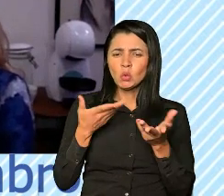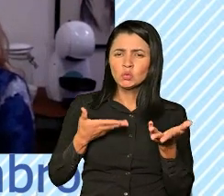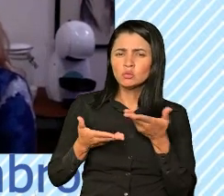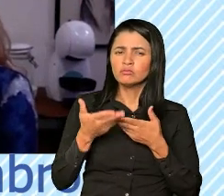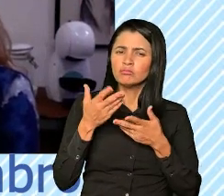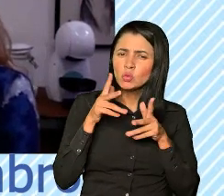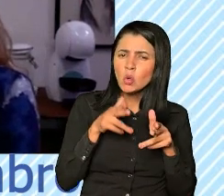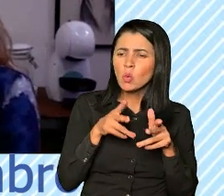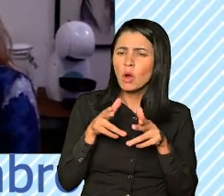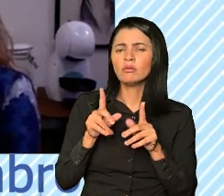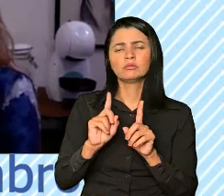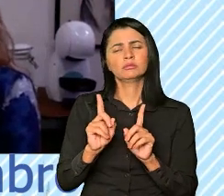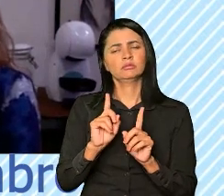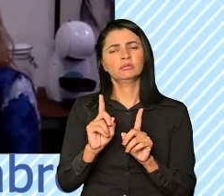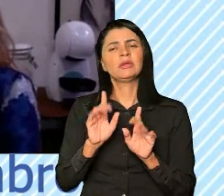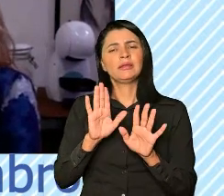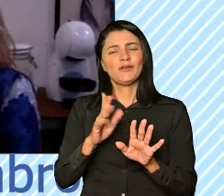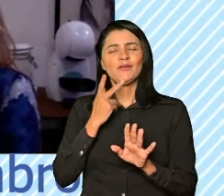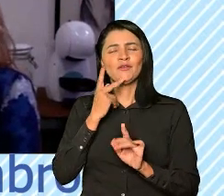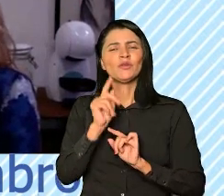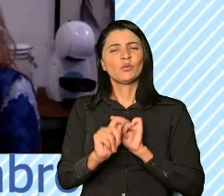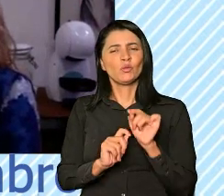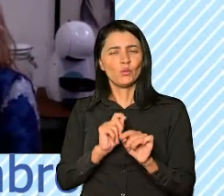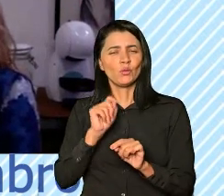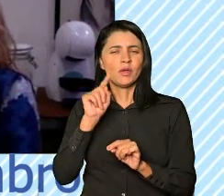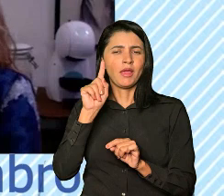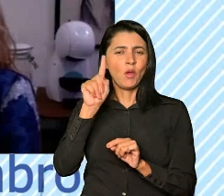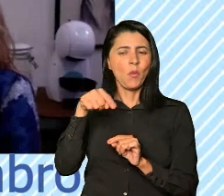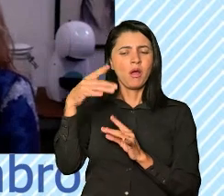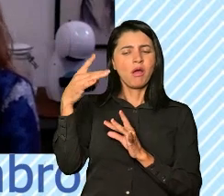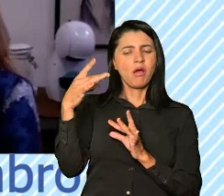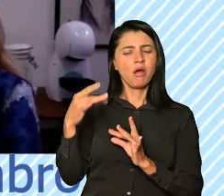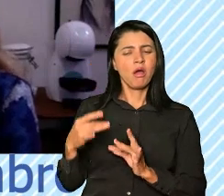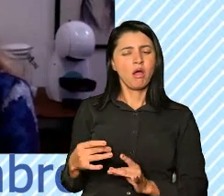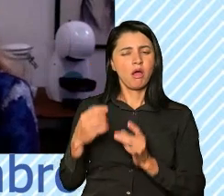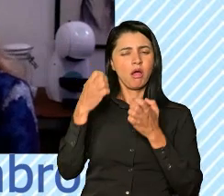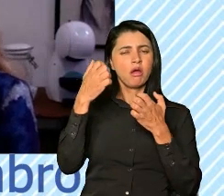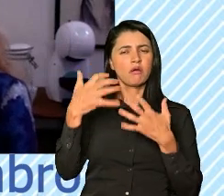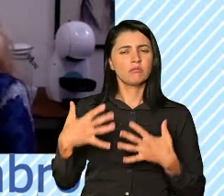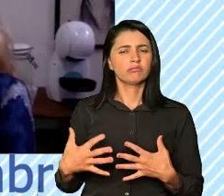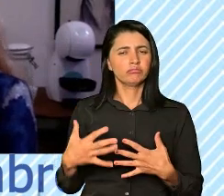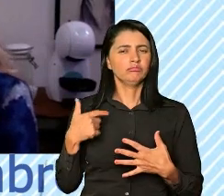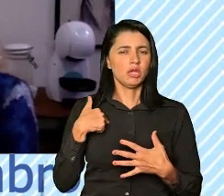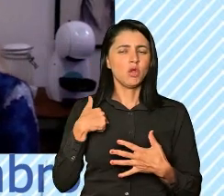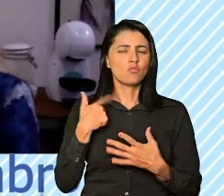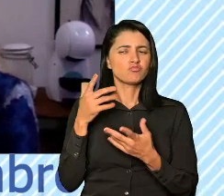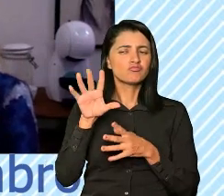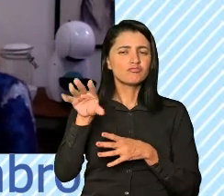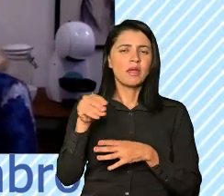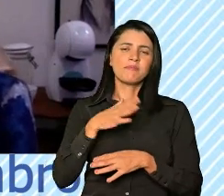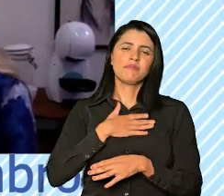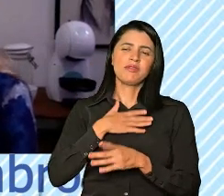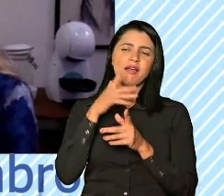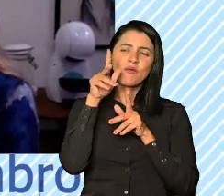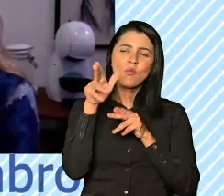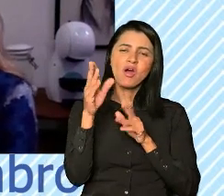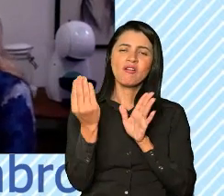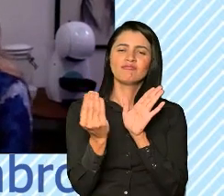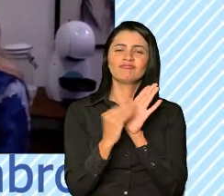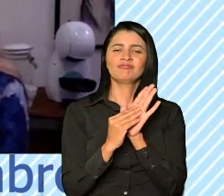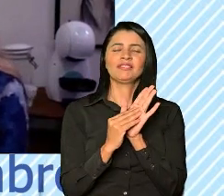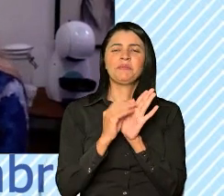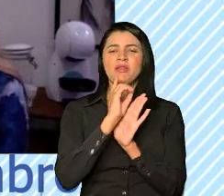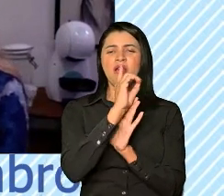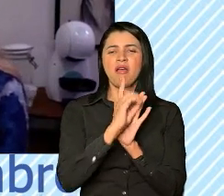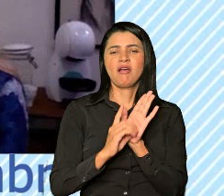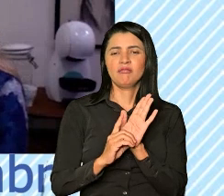mesmo ponto, então eu vou tratar aqui de uma definição que eu tomo como minha, coloco até na minha dissertação e vou